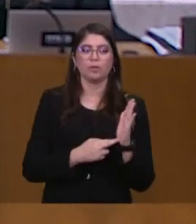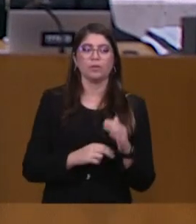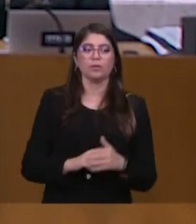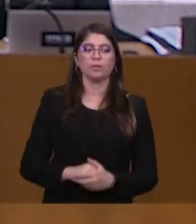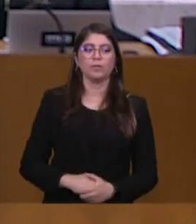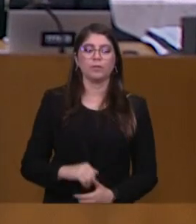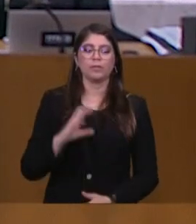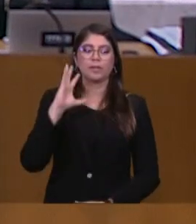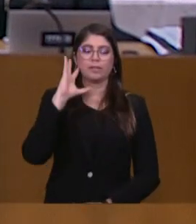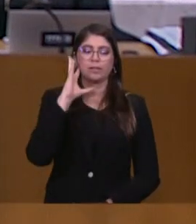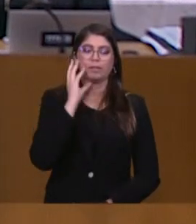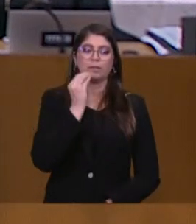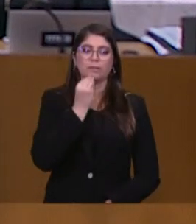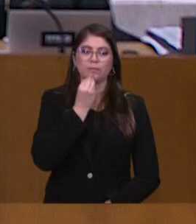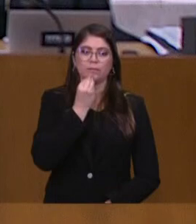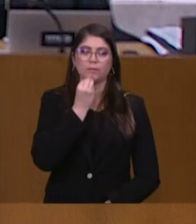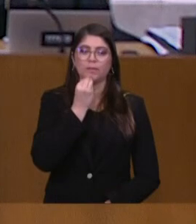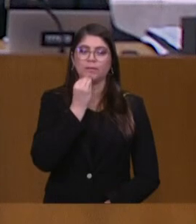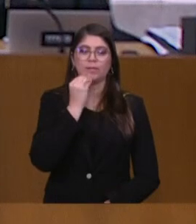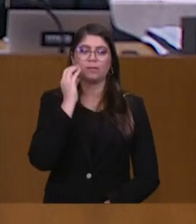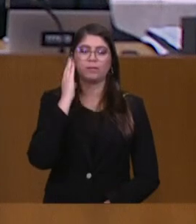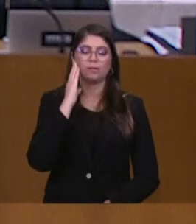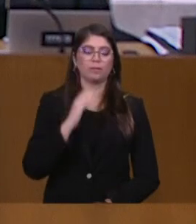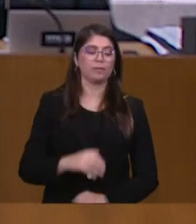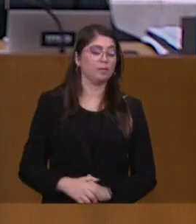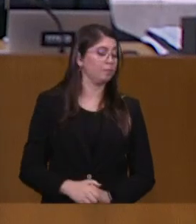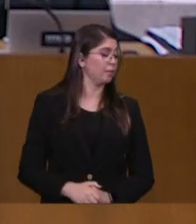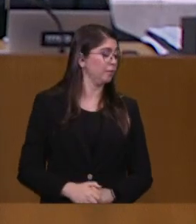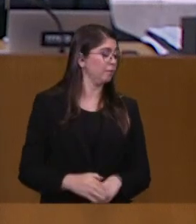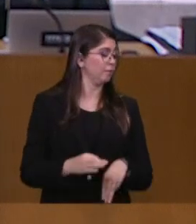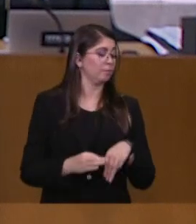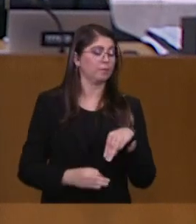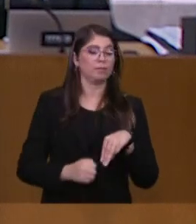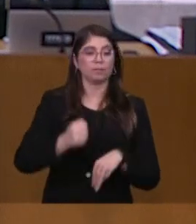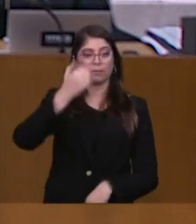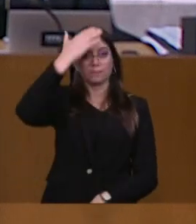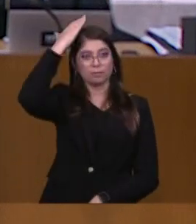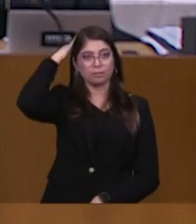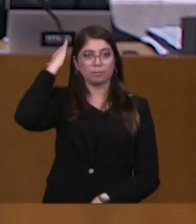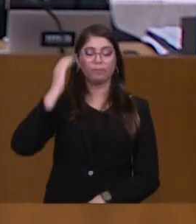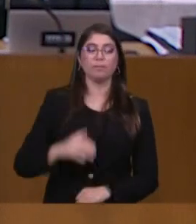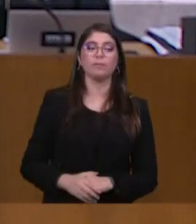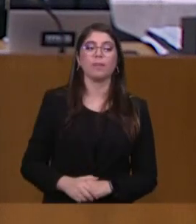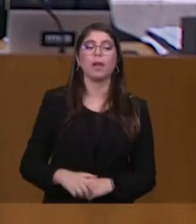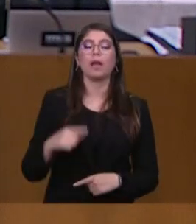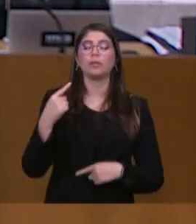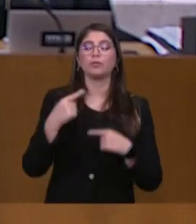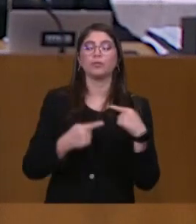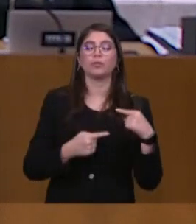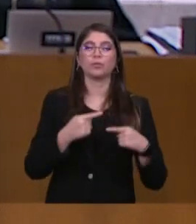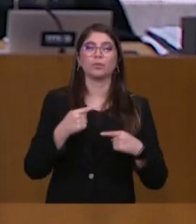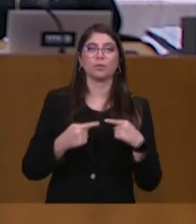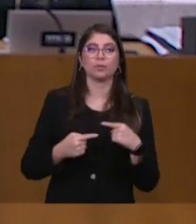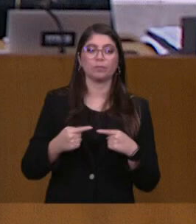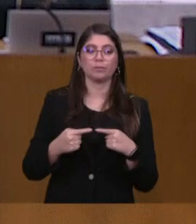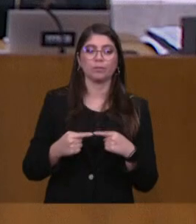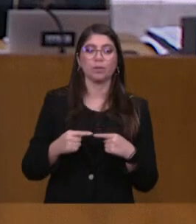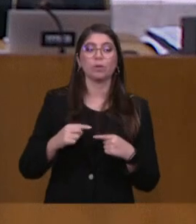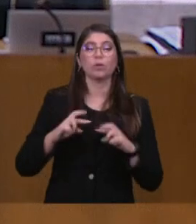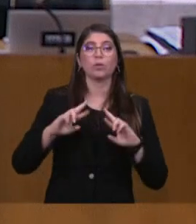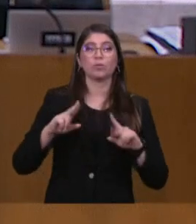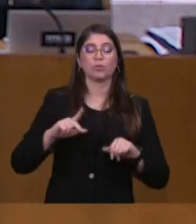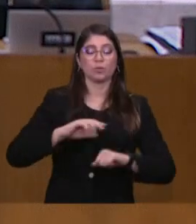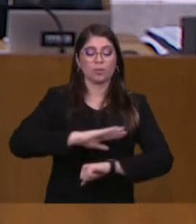ministro presidente da Corte. Para continuidade de julgamento, essa é a ação em que se discute a questão do